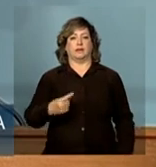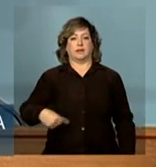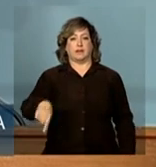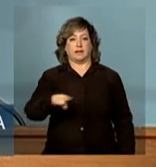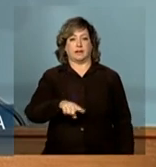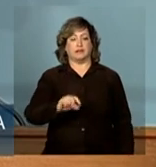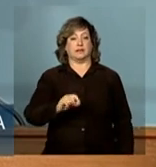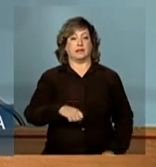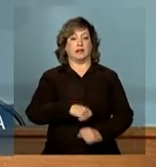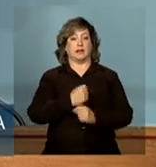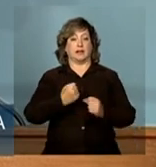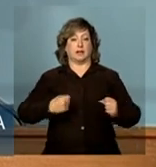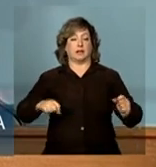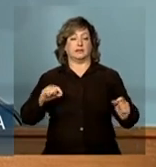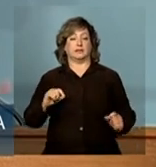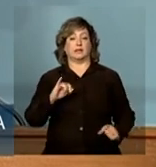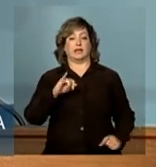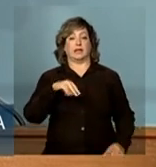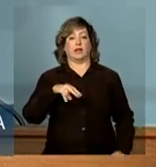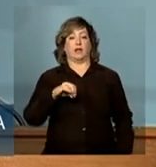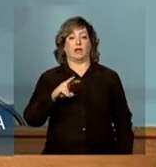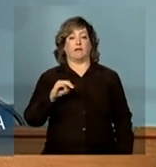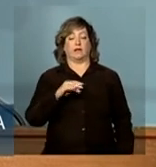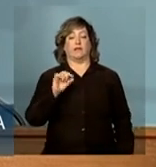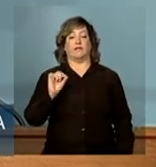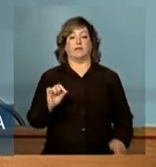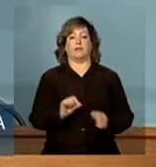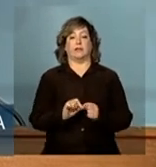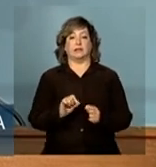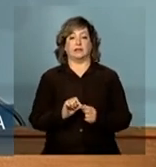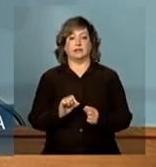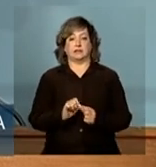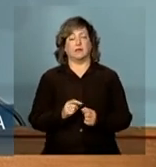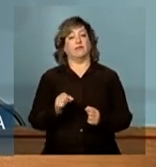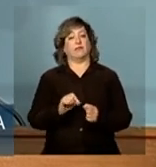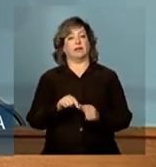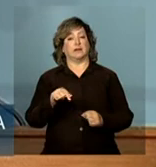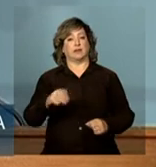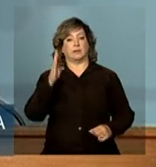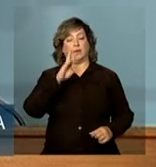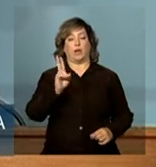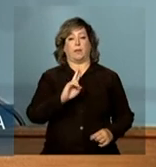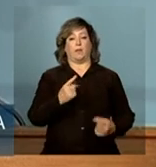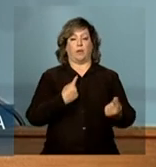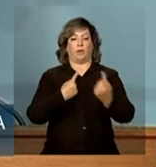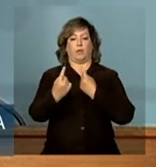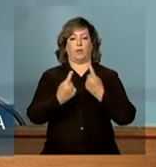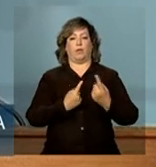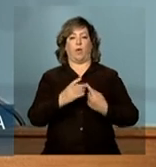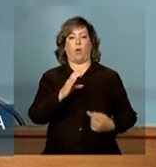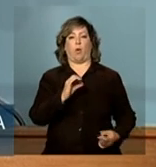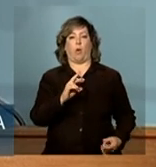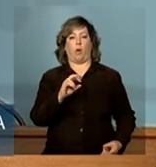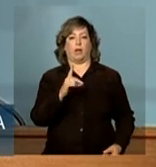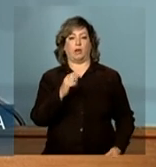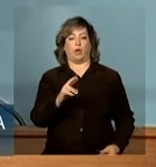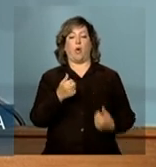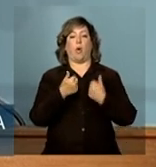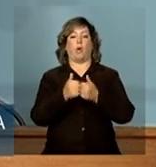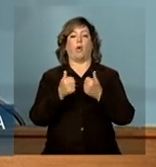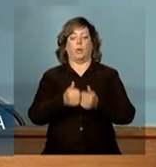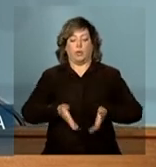das grandes inovações feitas, até foi feita no Brasil, que é o corredor de ônibus. Foi feita pelo